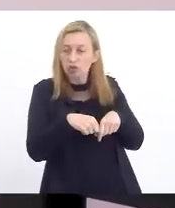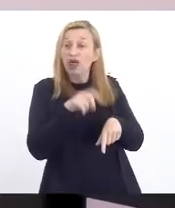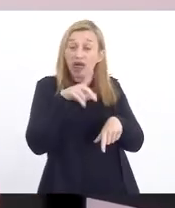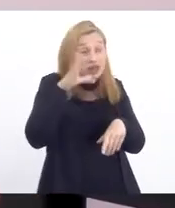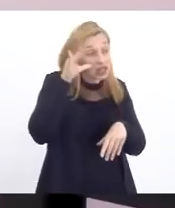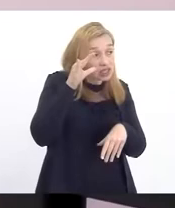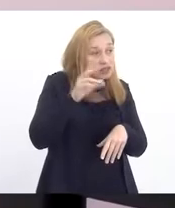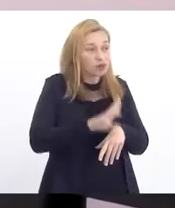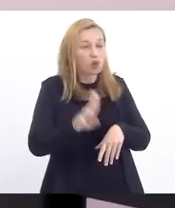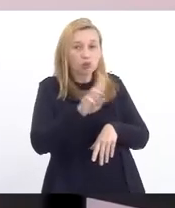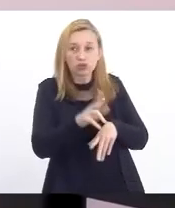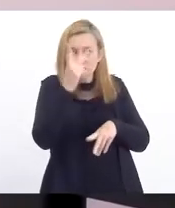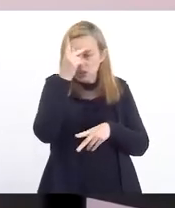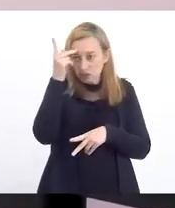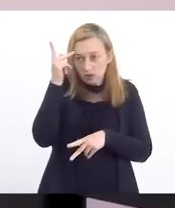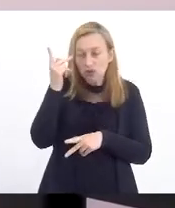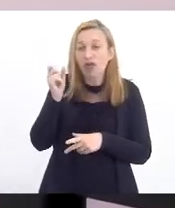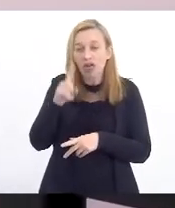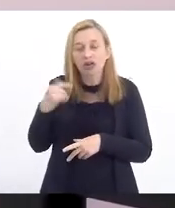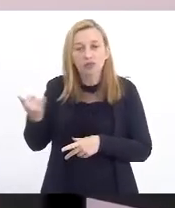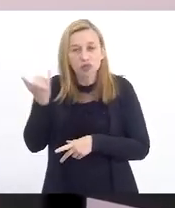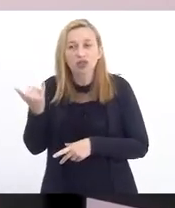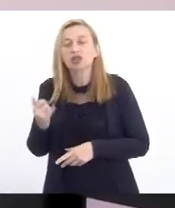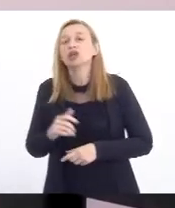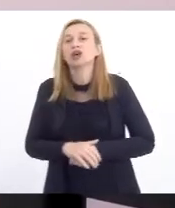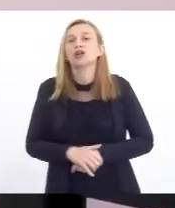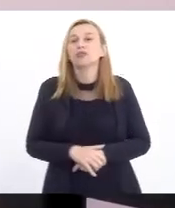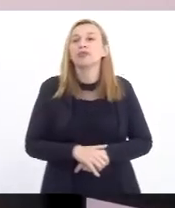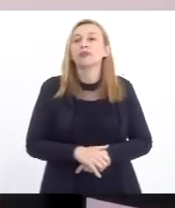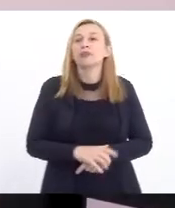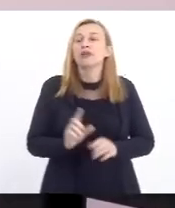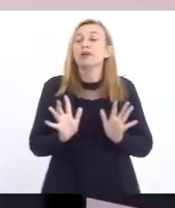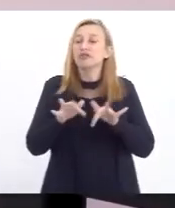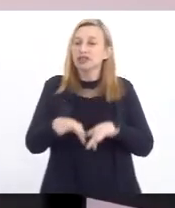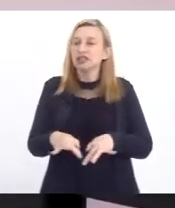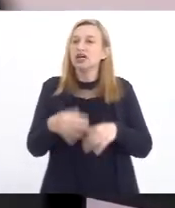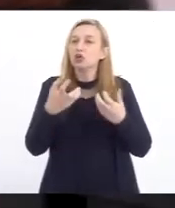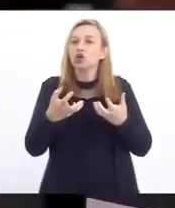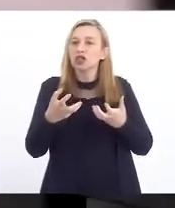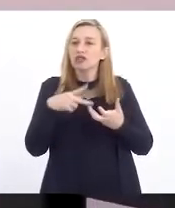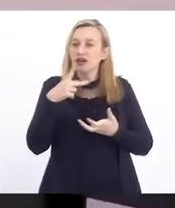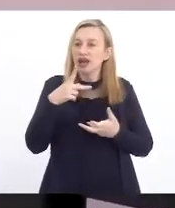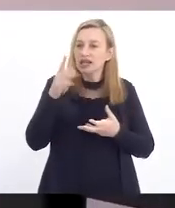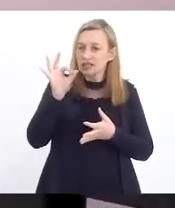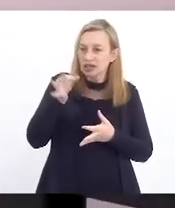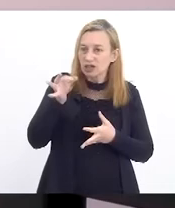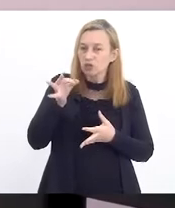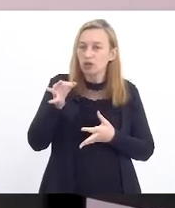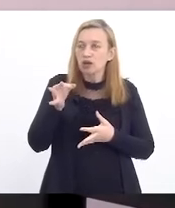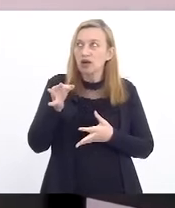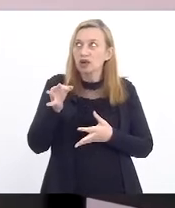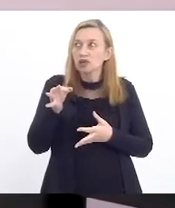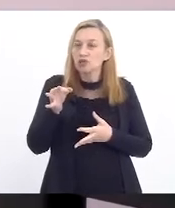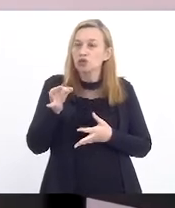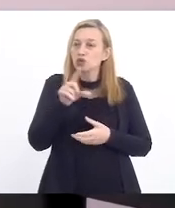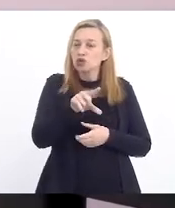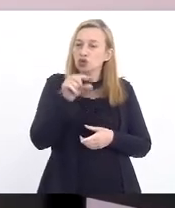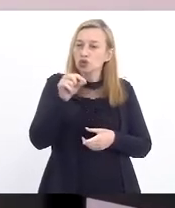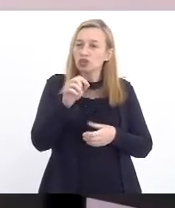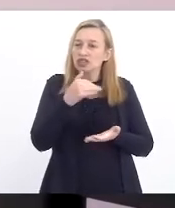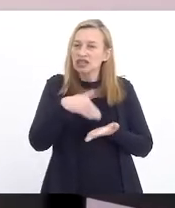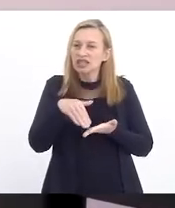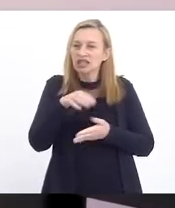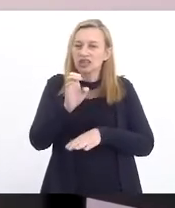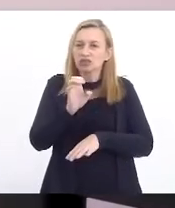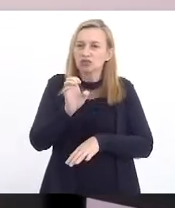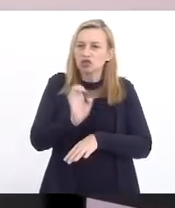utilizados para consumo humano. Então, isso é um ponto importante. E, para encerrar, eu queria deixar claro que foi uma decisão do nosso secretário de Estado,